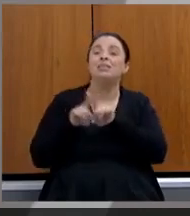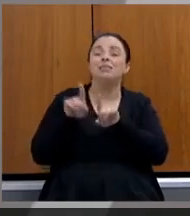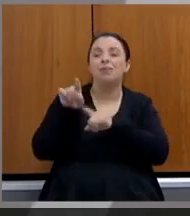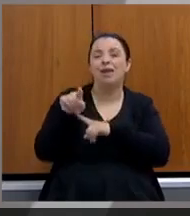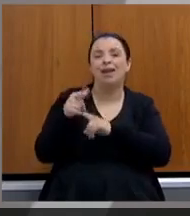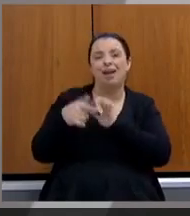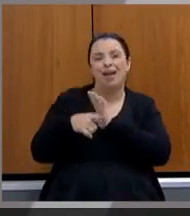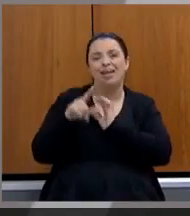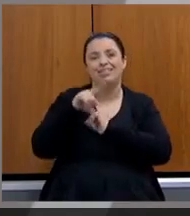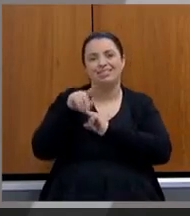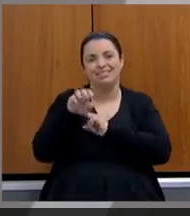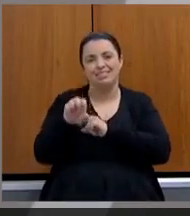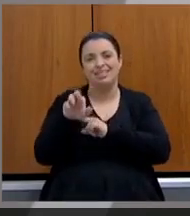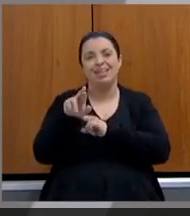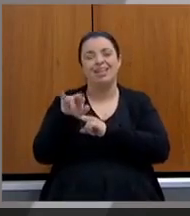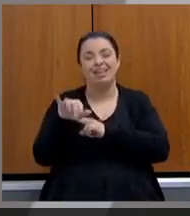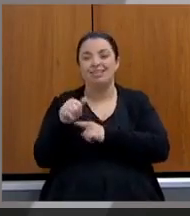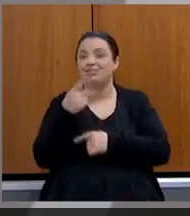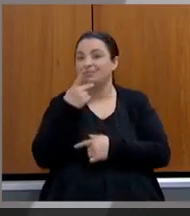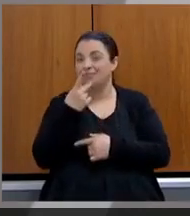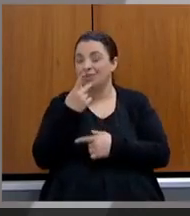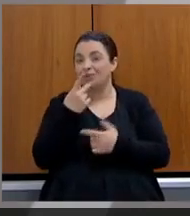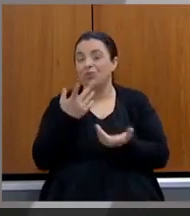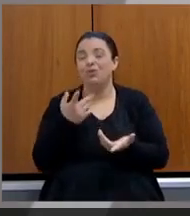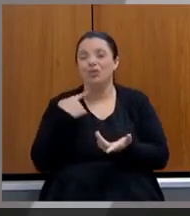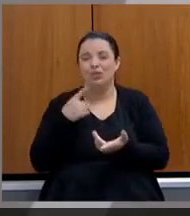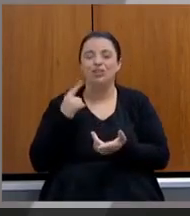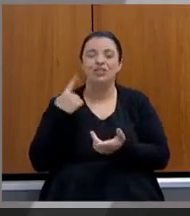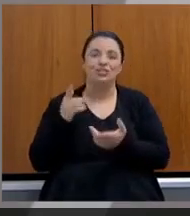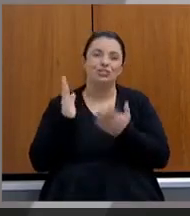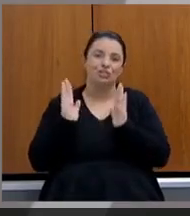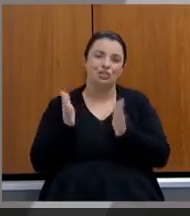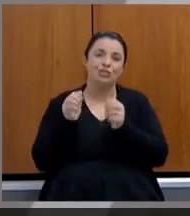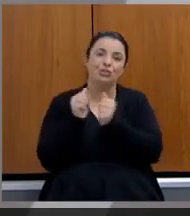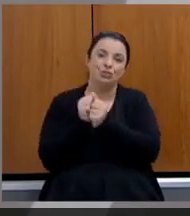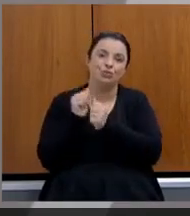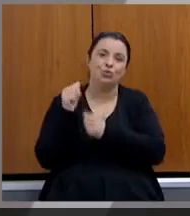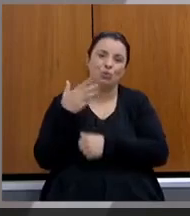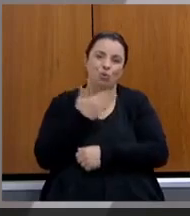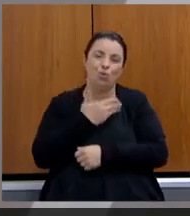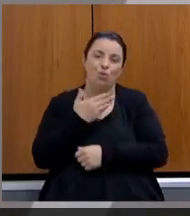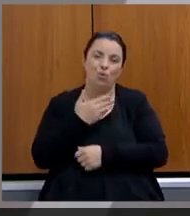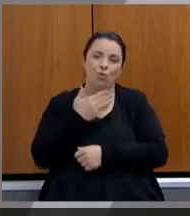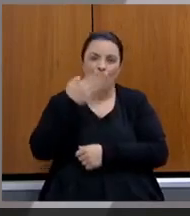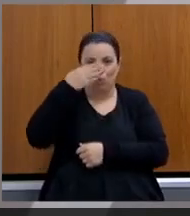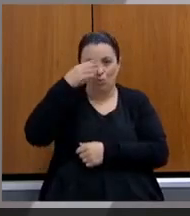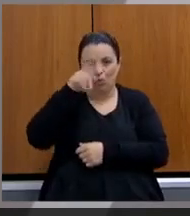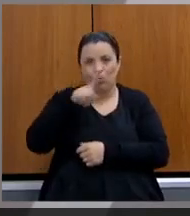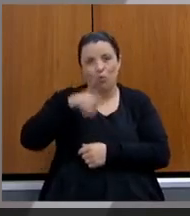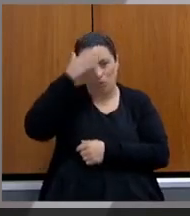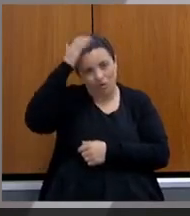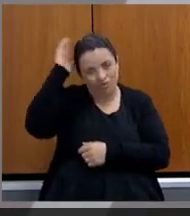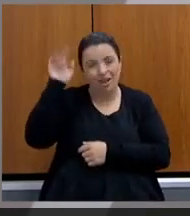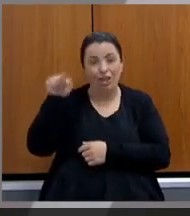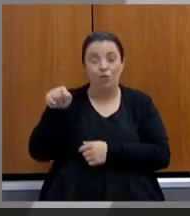né deputada na nossa também já tivemos oportunidade de estar com o governador que o café na escola e o governador vai lá